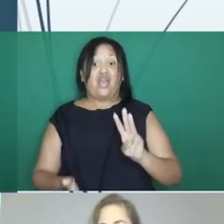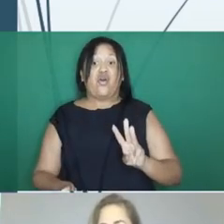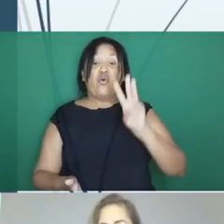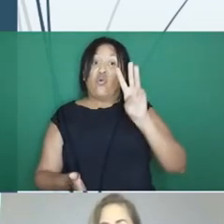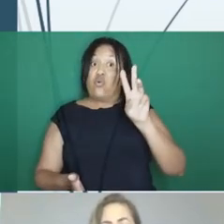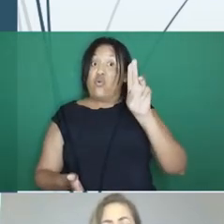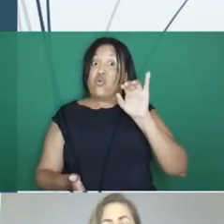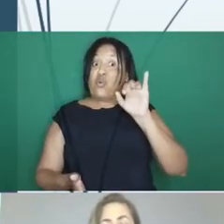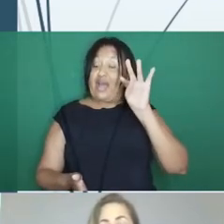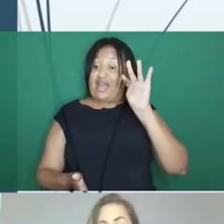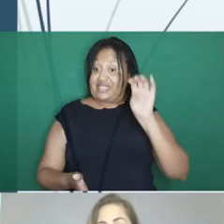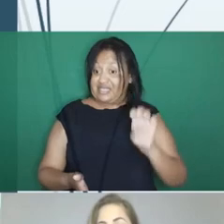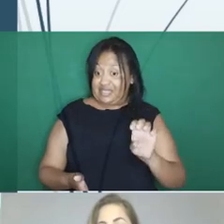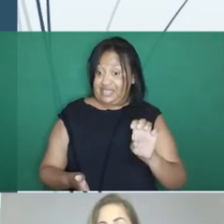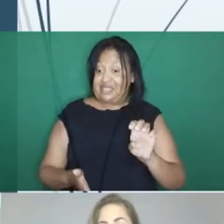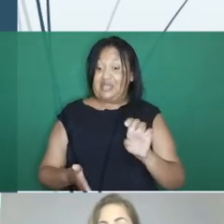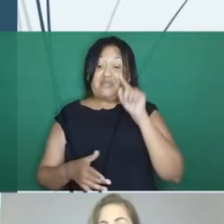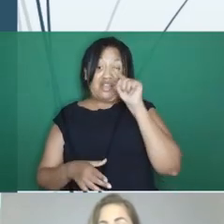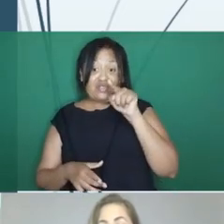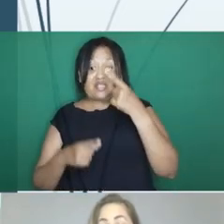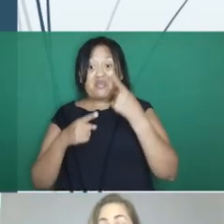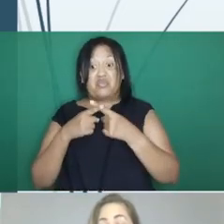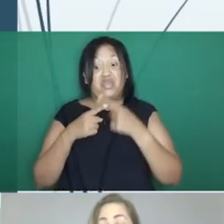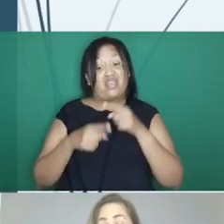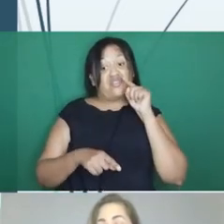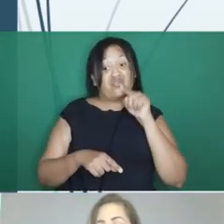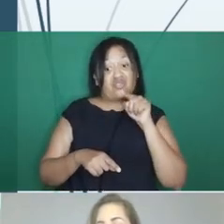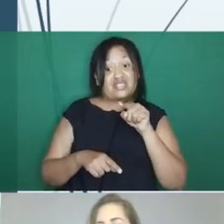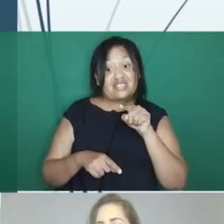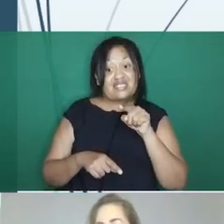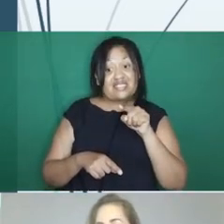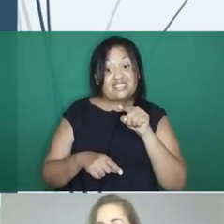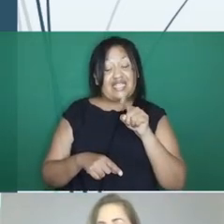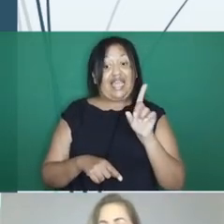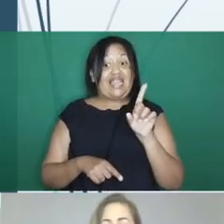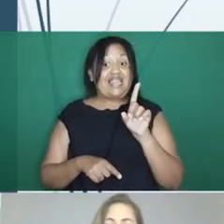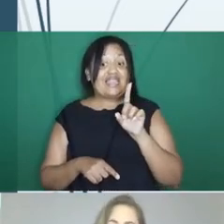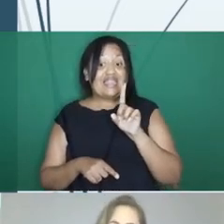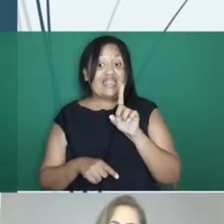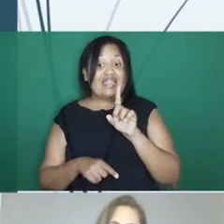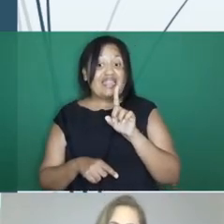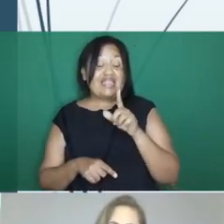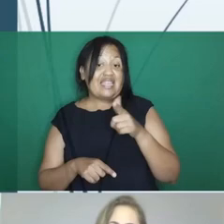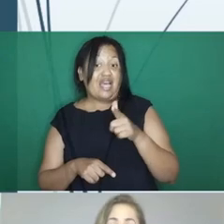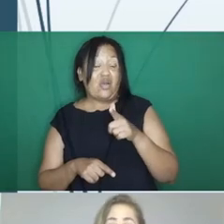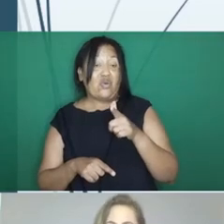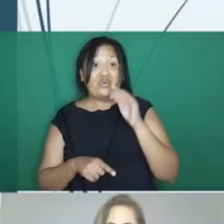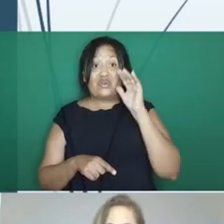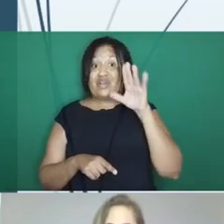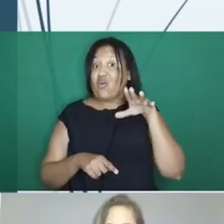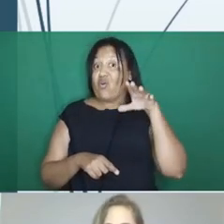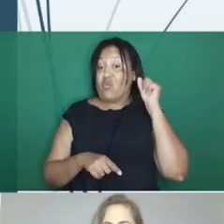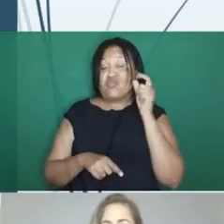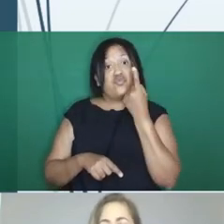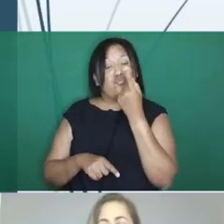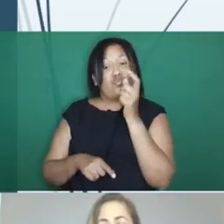para você porque você não ouve uma palavra que eu digo por isso eu